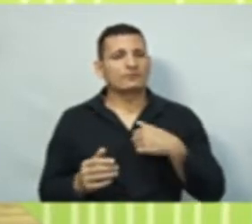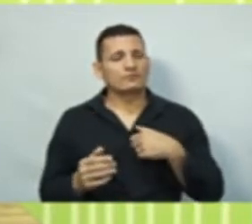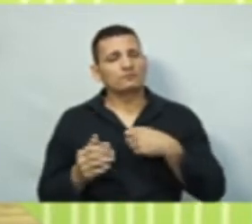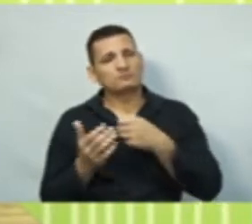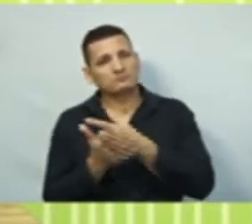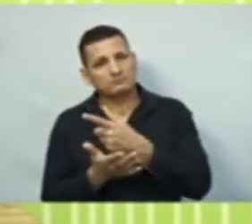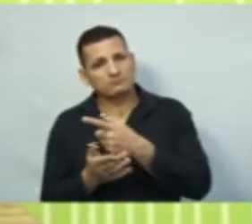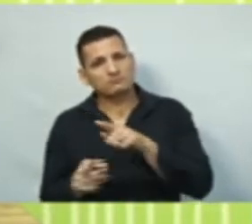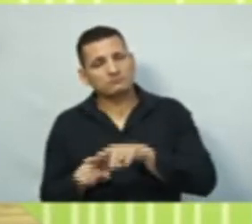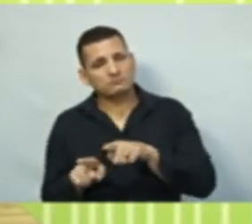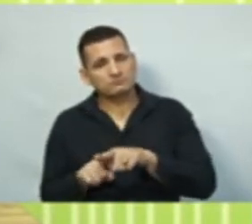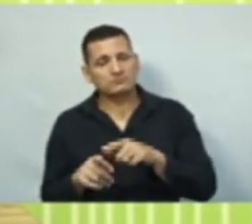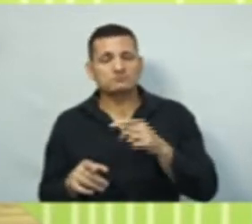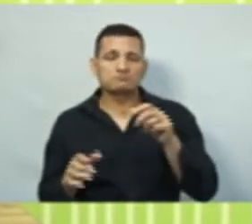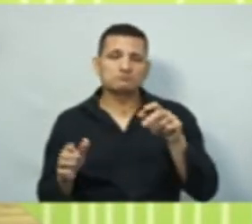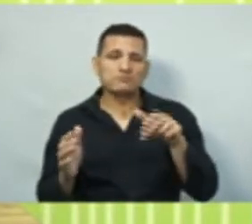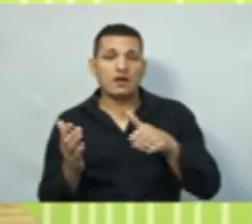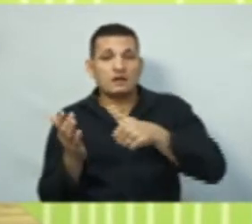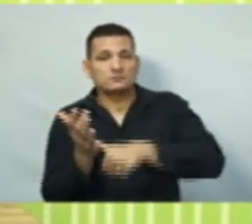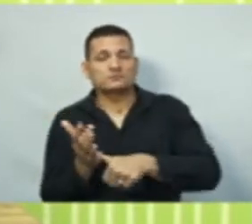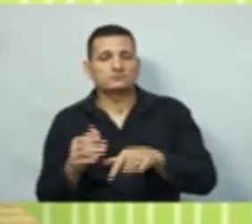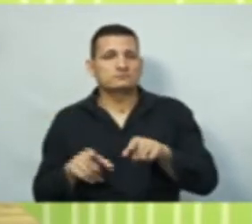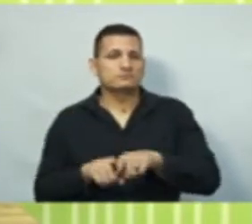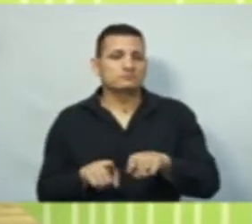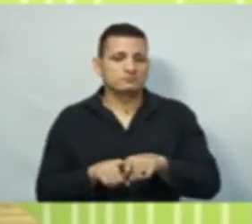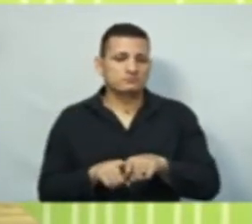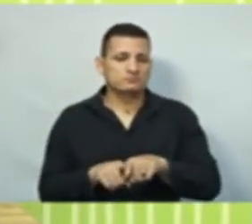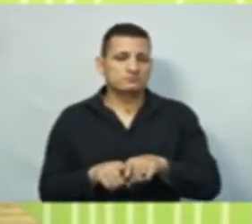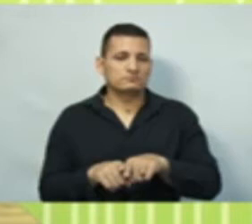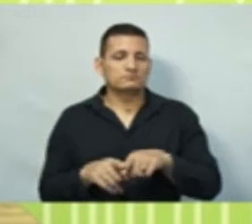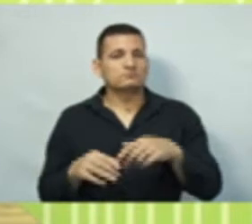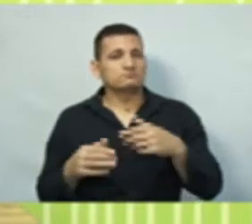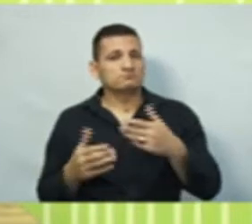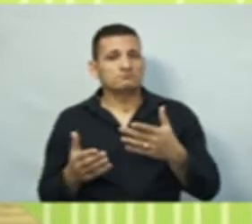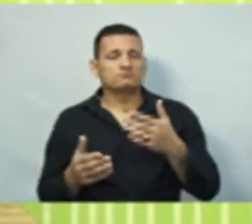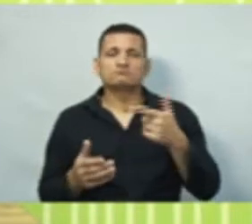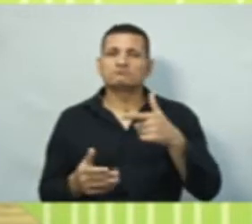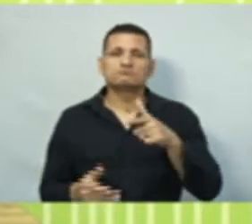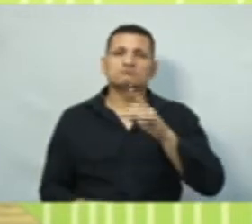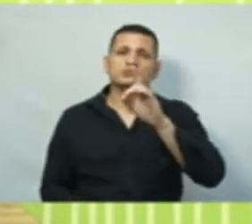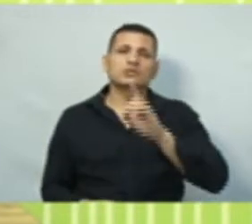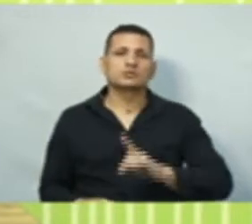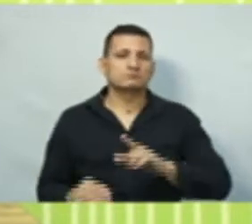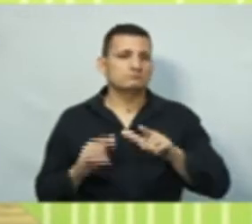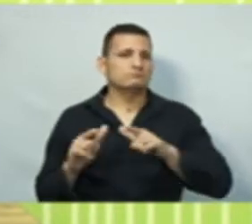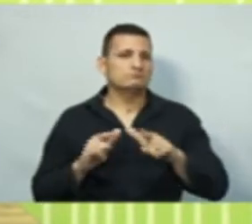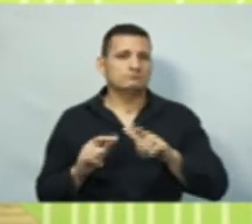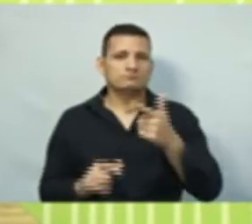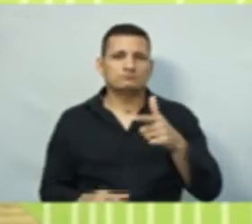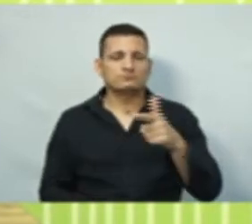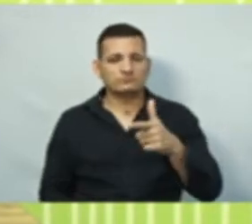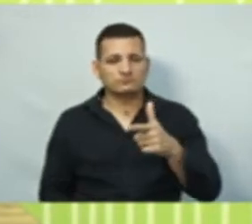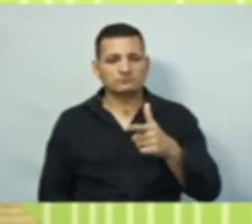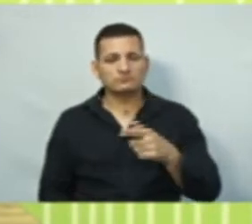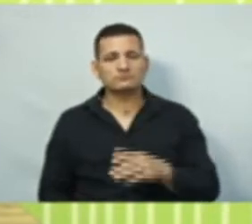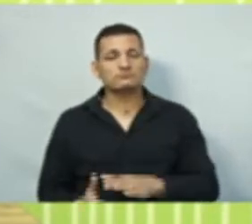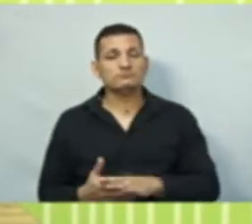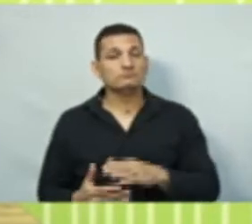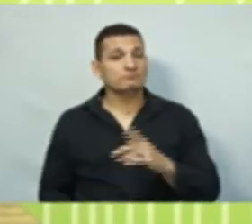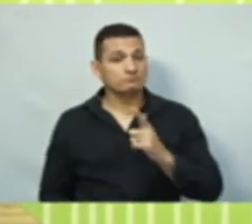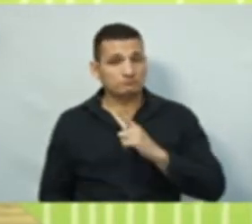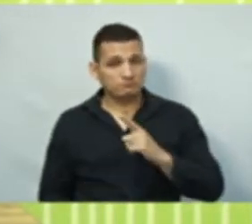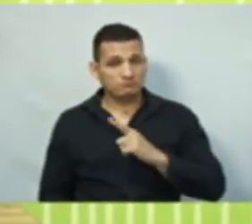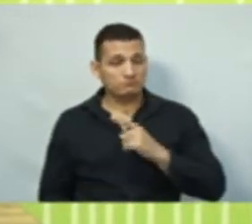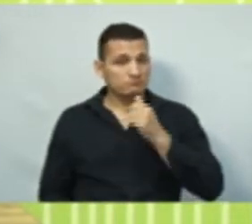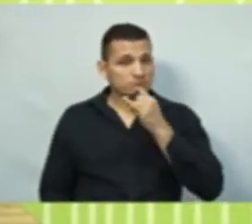consumidor e proprietário, associado. Então, não há direitos trabalhistas. Haverá se for